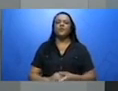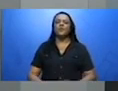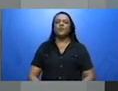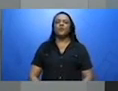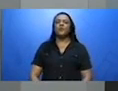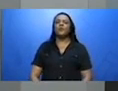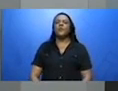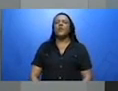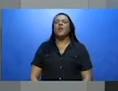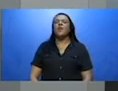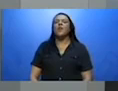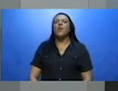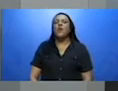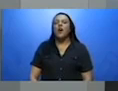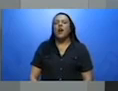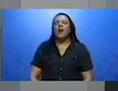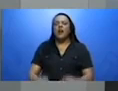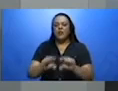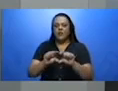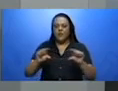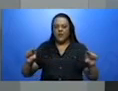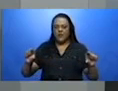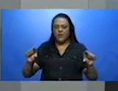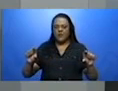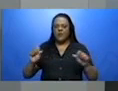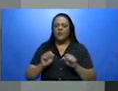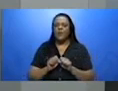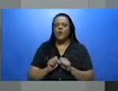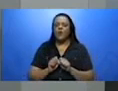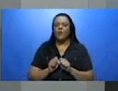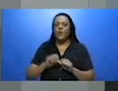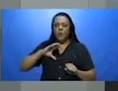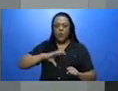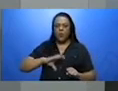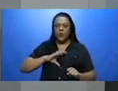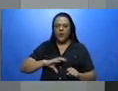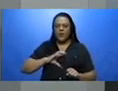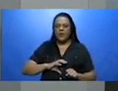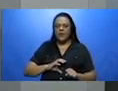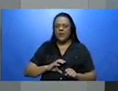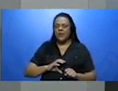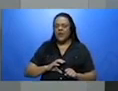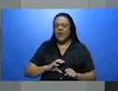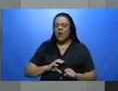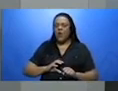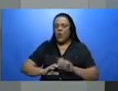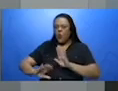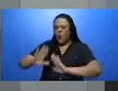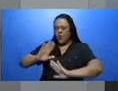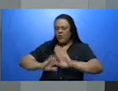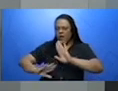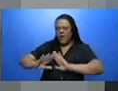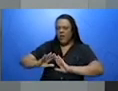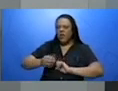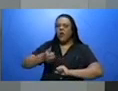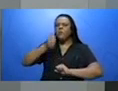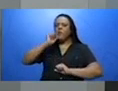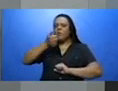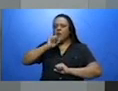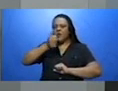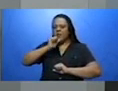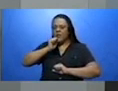Não deixe que o álcool mude o ritmo do seu carnaval. Olha aí esse